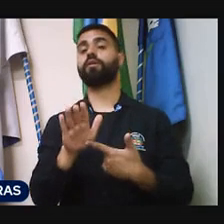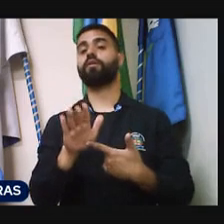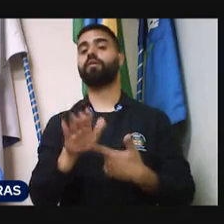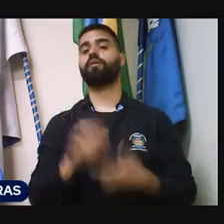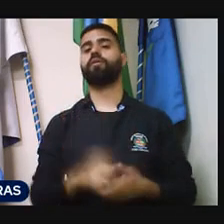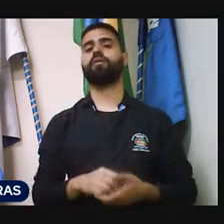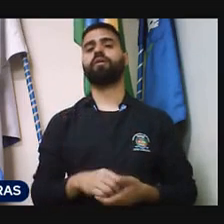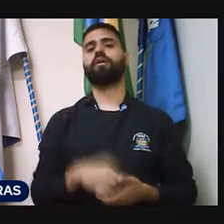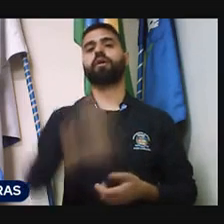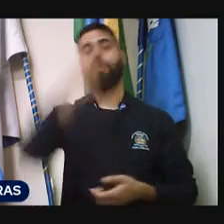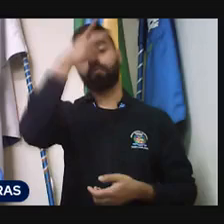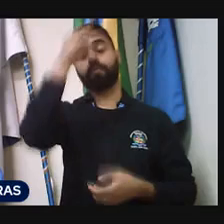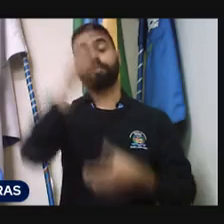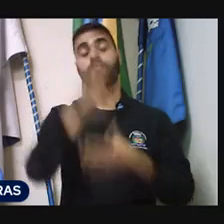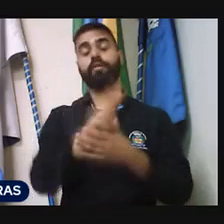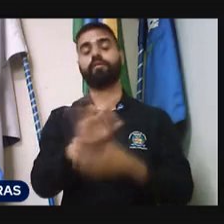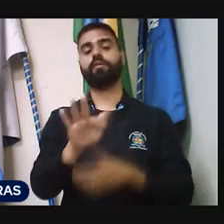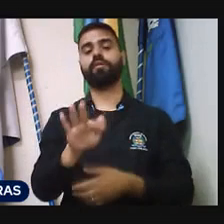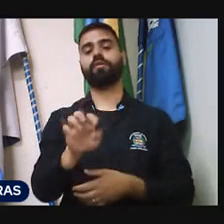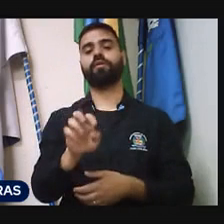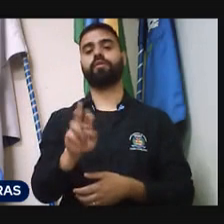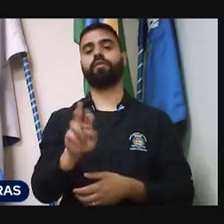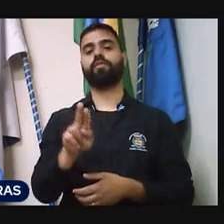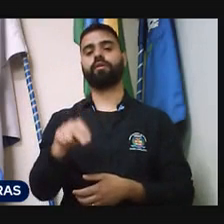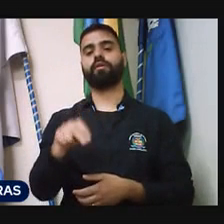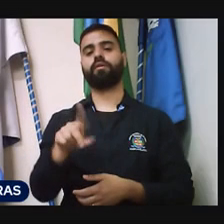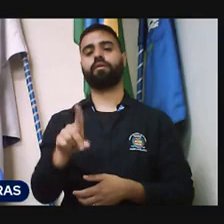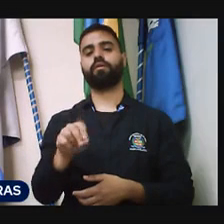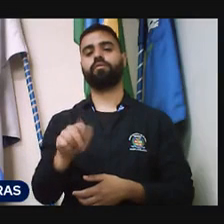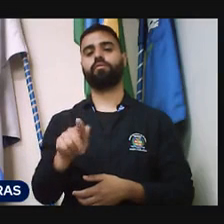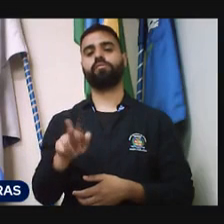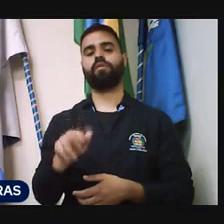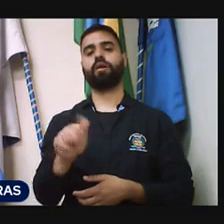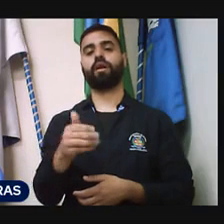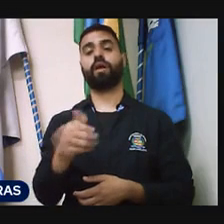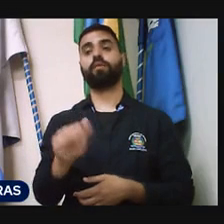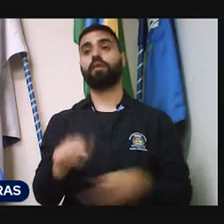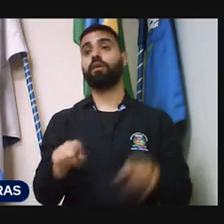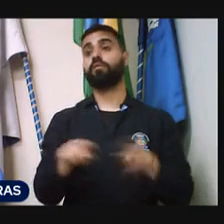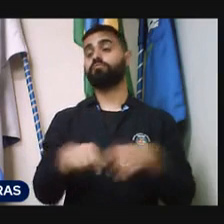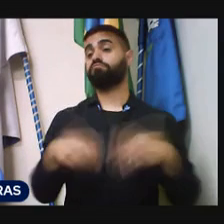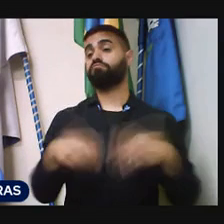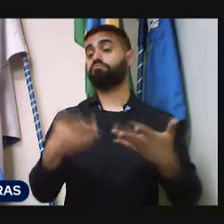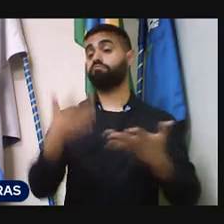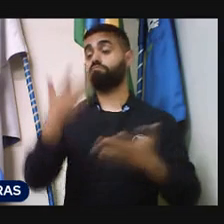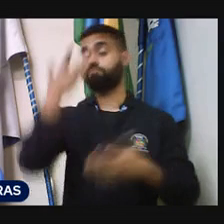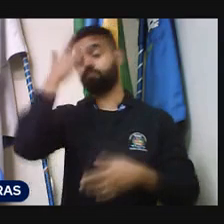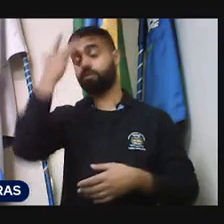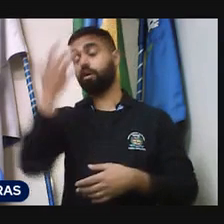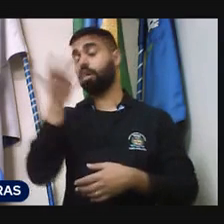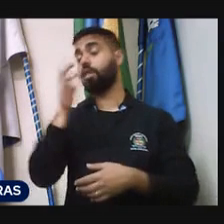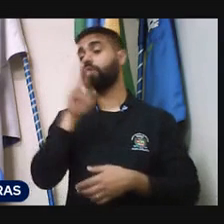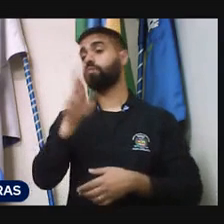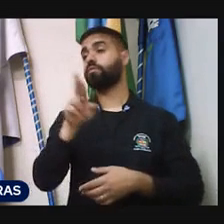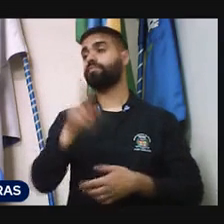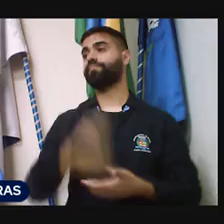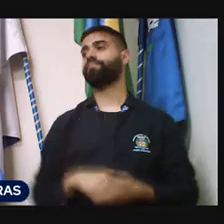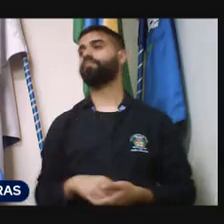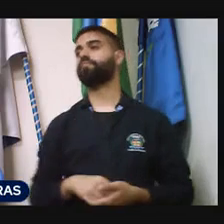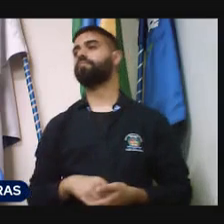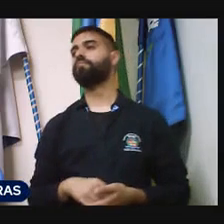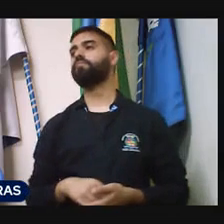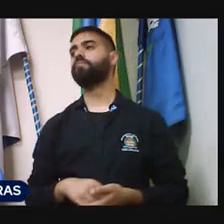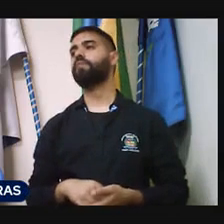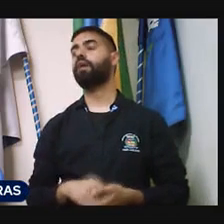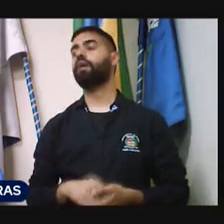ao Excelentíssimo Senhor Prefeito Municipal Luiz Fernando Furtado da Graça EA quem mais direito de seu governo solicitar